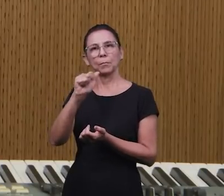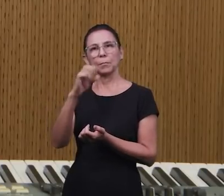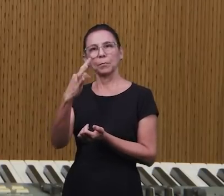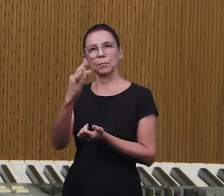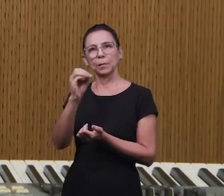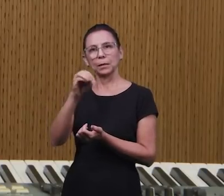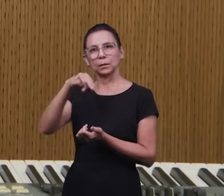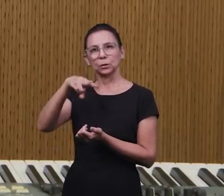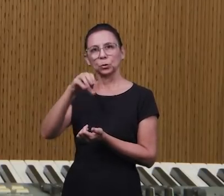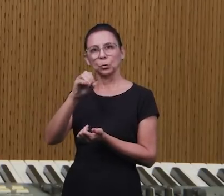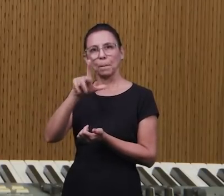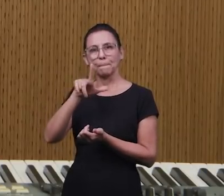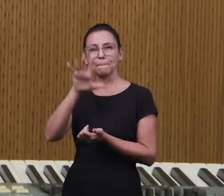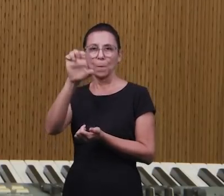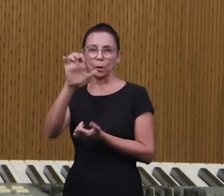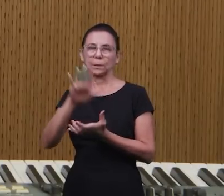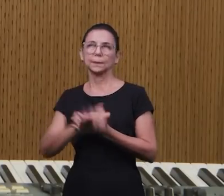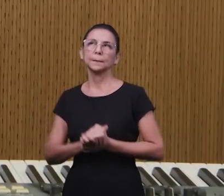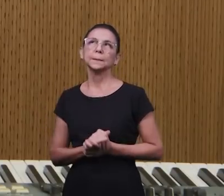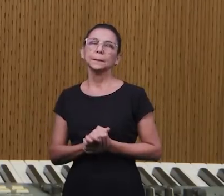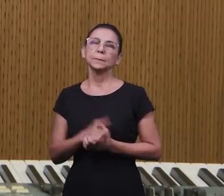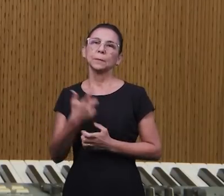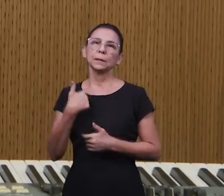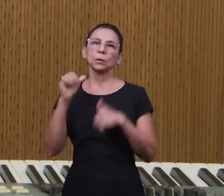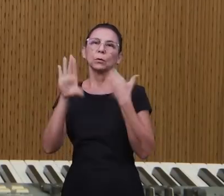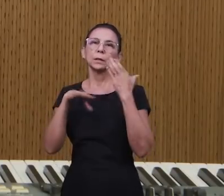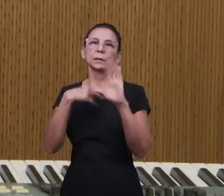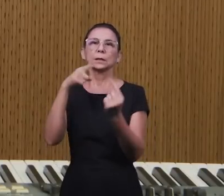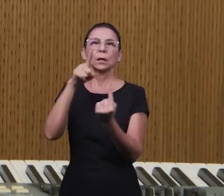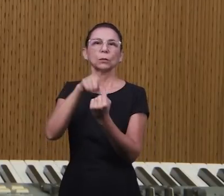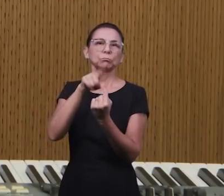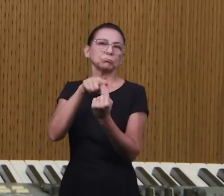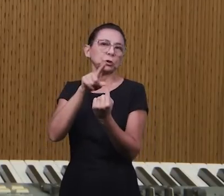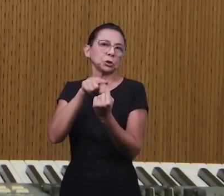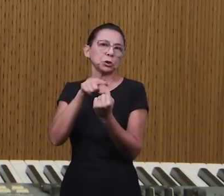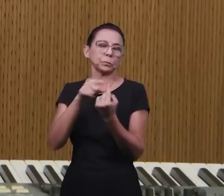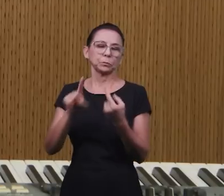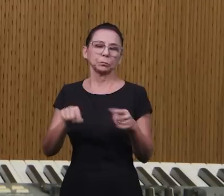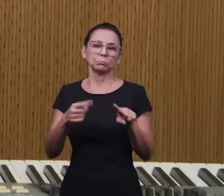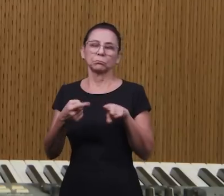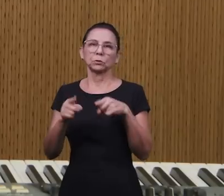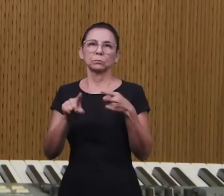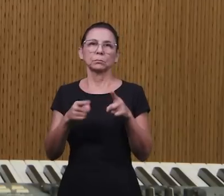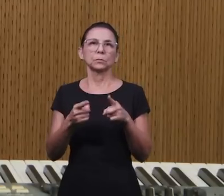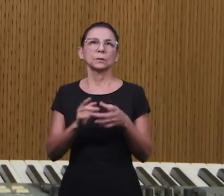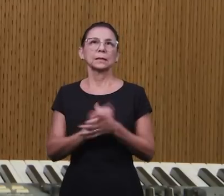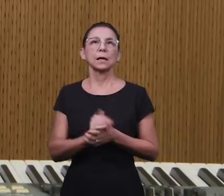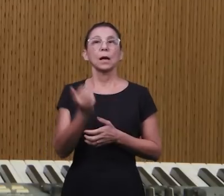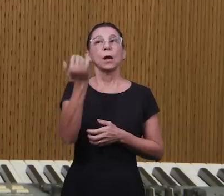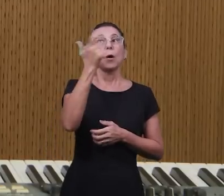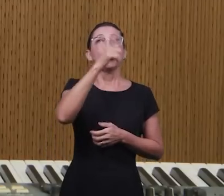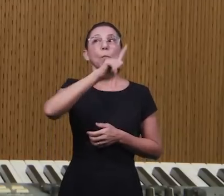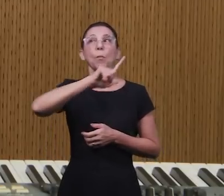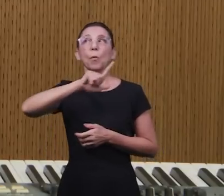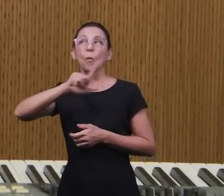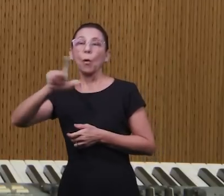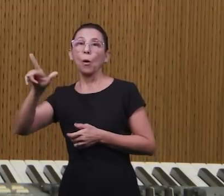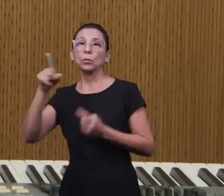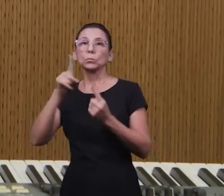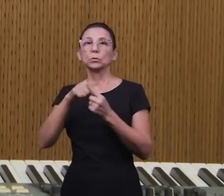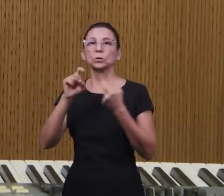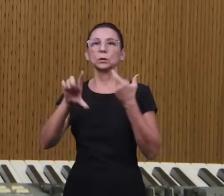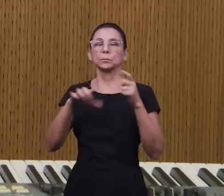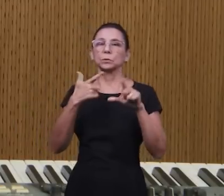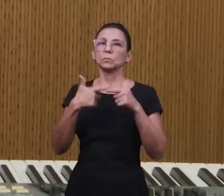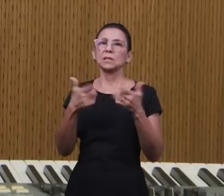um determinado estilo. Para cantar outro estilo, não necessariamente eu vou precisar pensar tanto